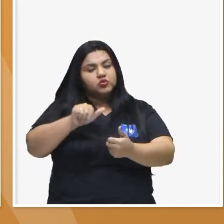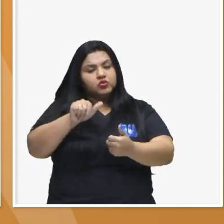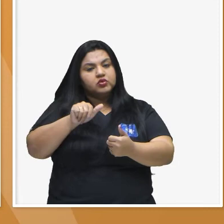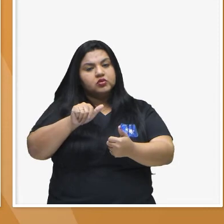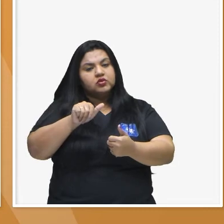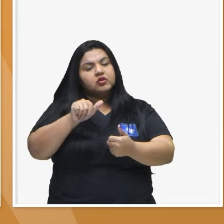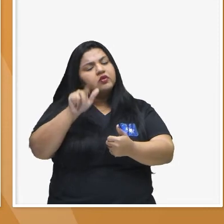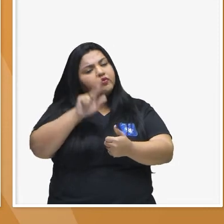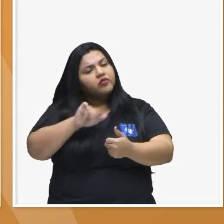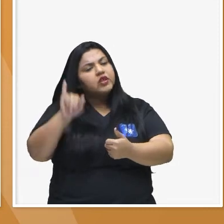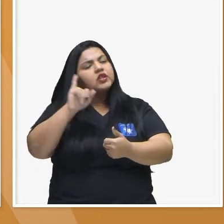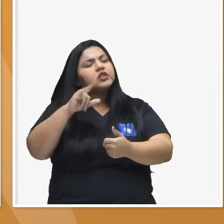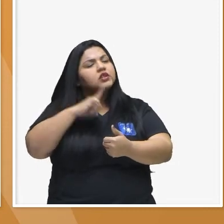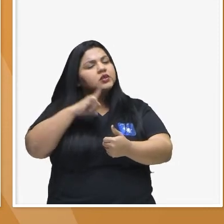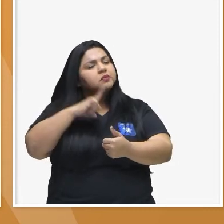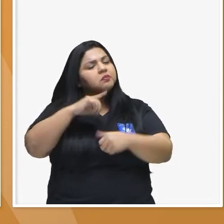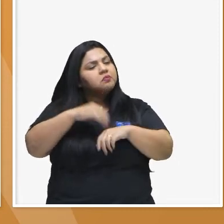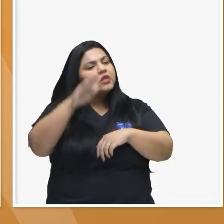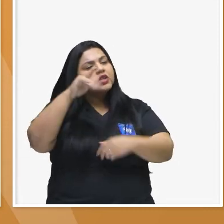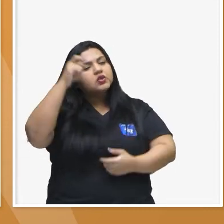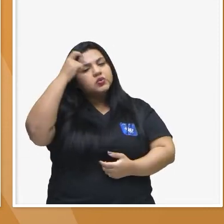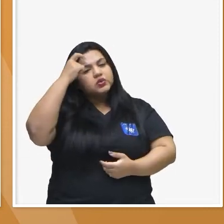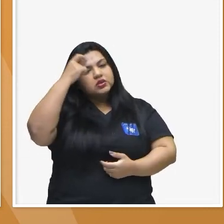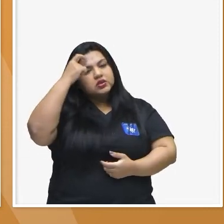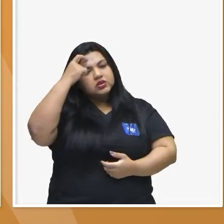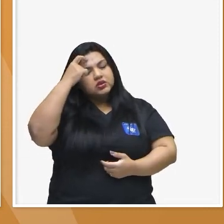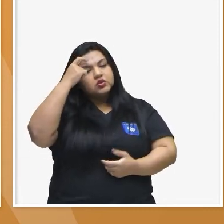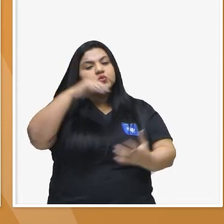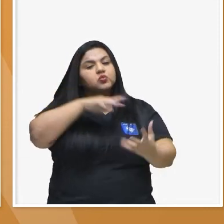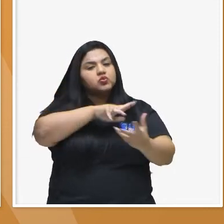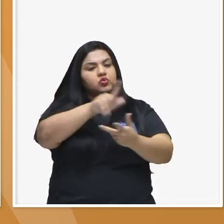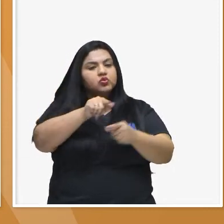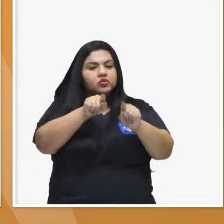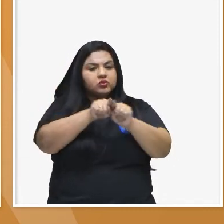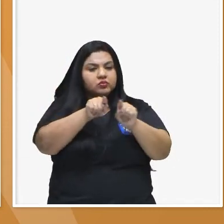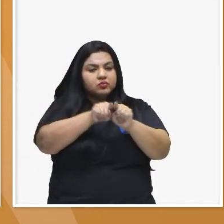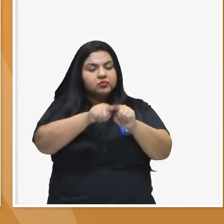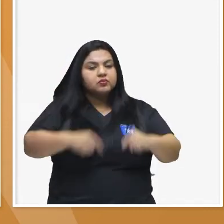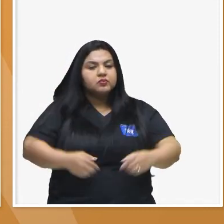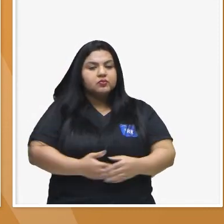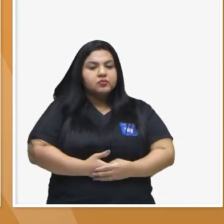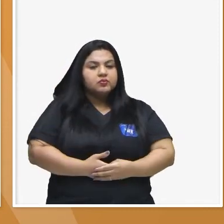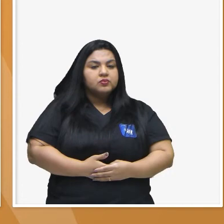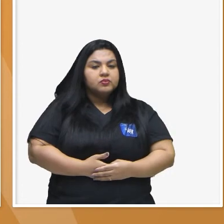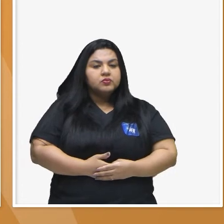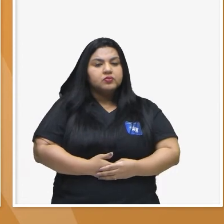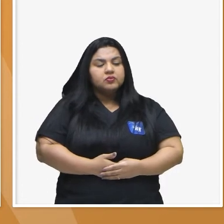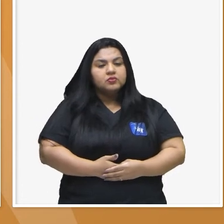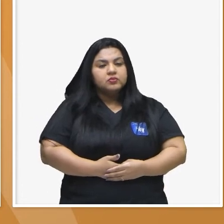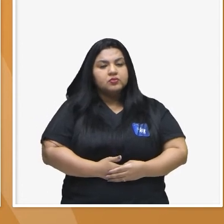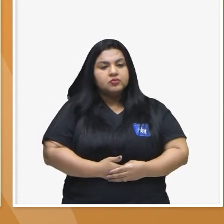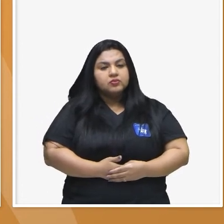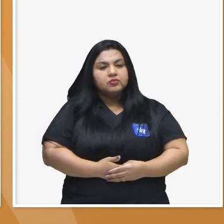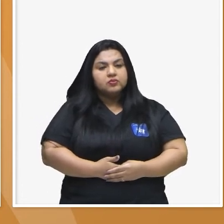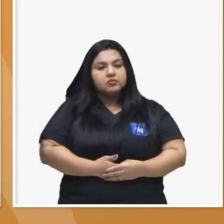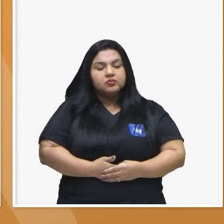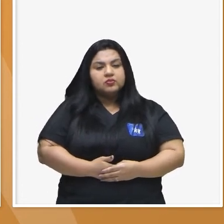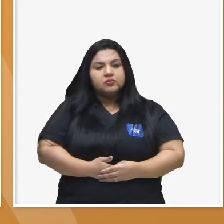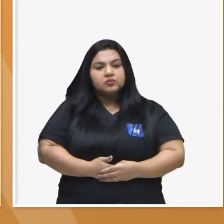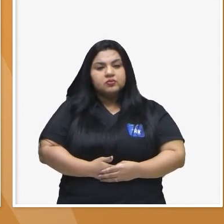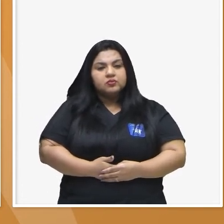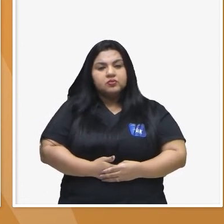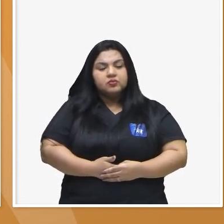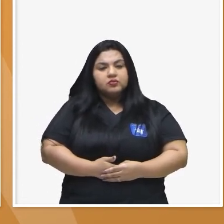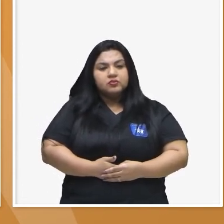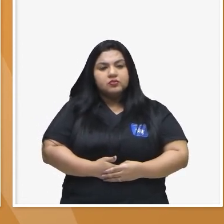tendo mais consciência de si e do mundo. Né? Então,